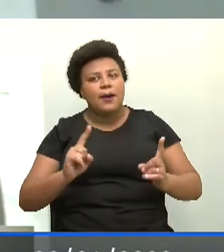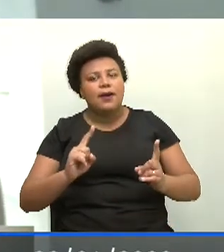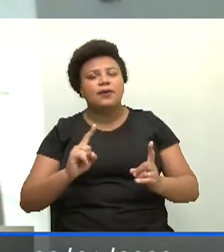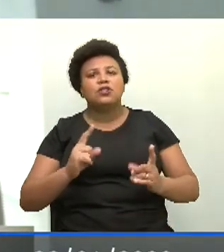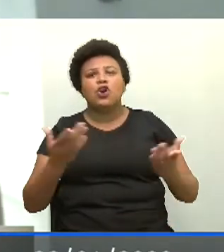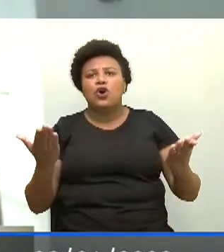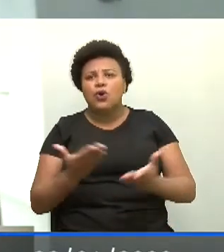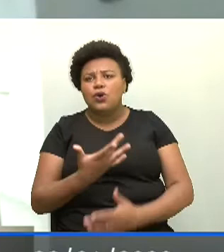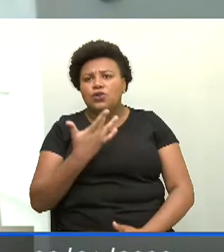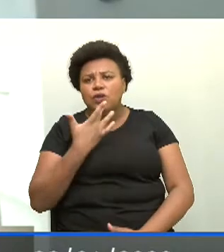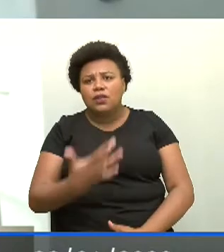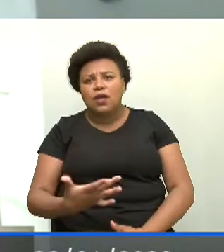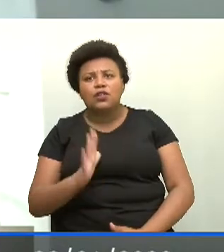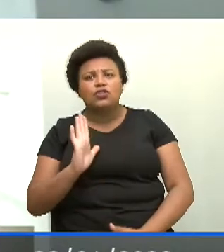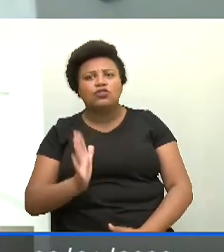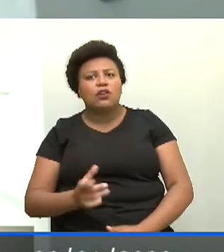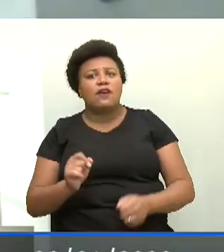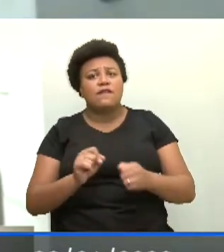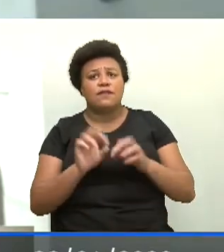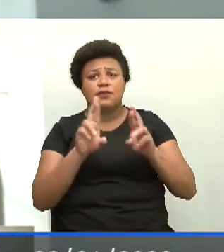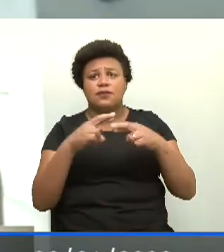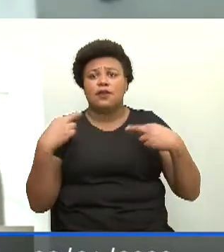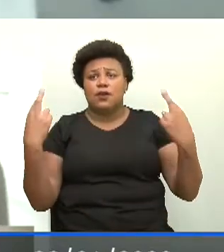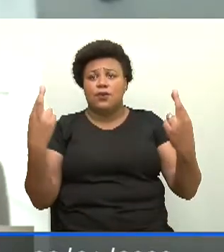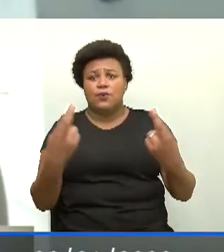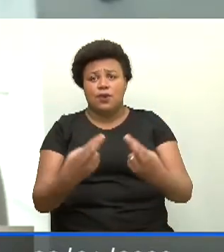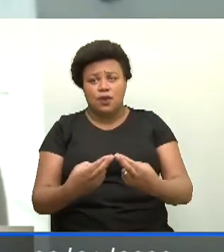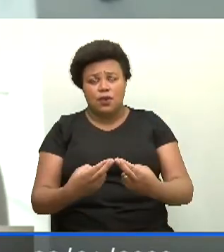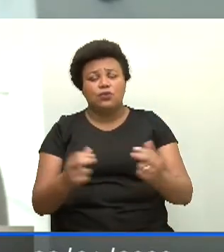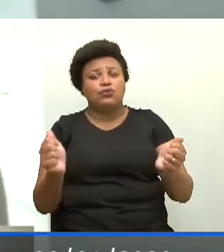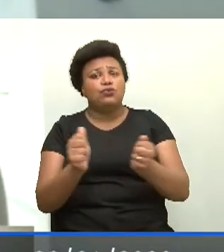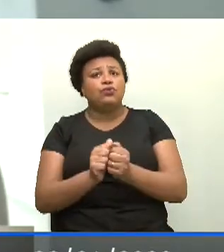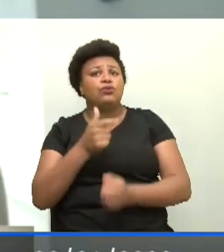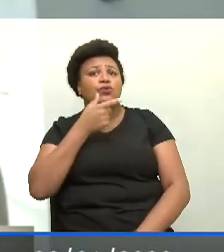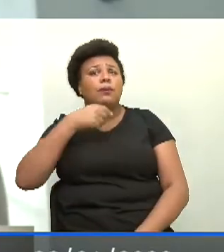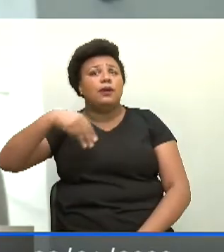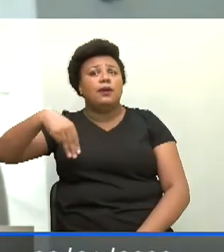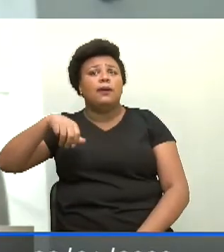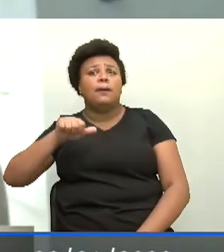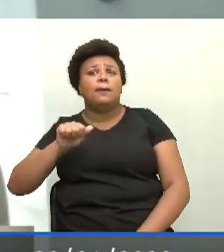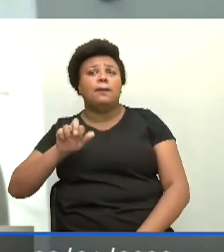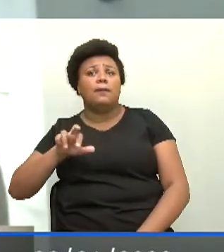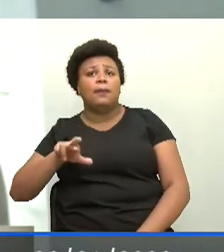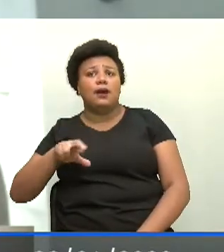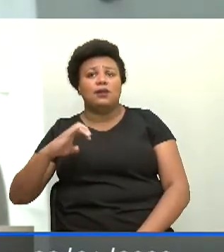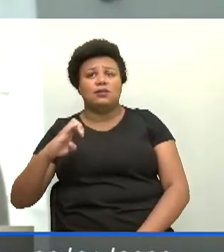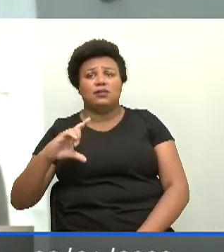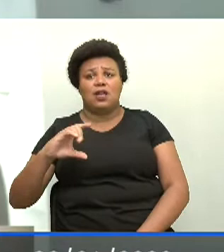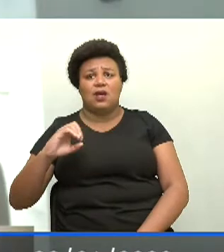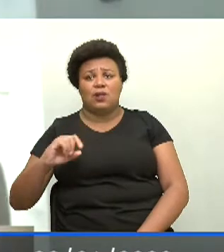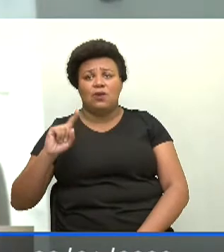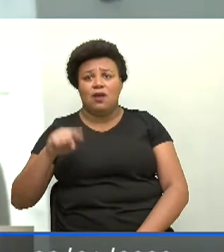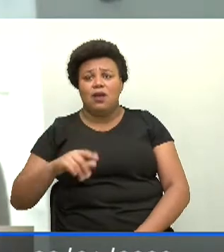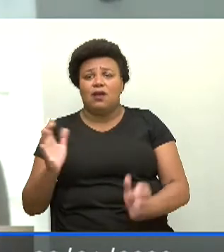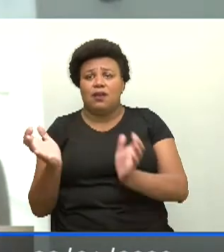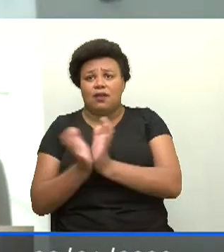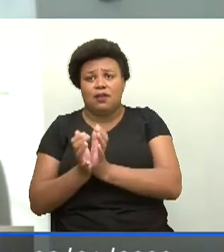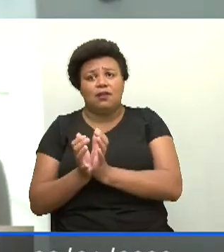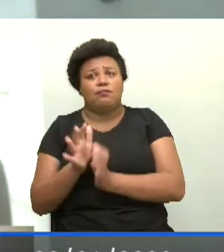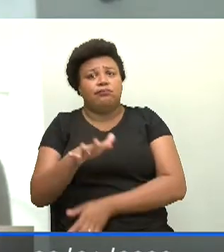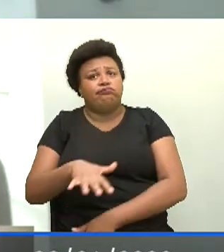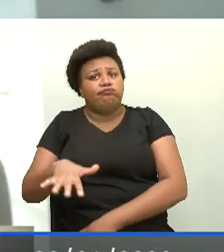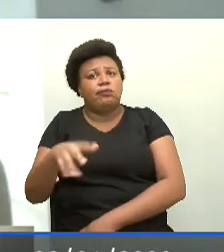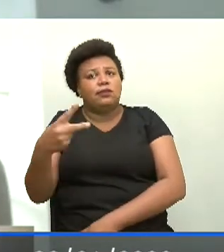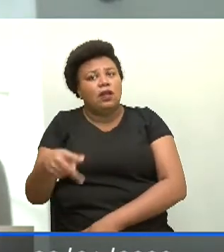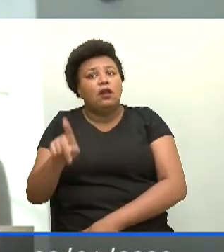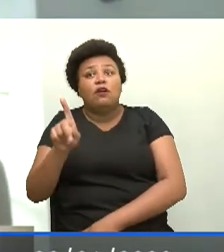hoje à tarde a gente já fez uma reunião com o Marcelo Valandro, né, Dr. Marcelo Valandro e a equipe, e